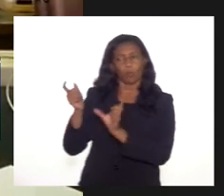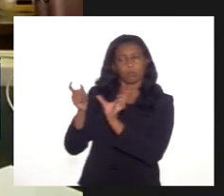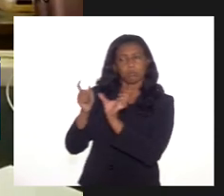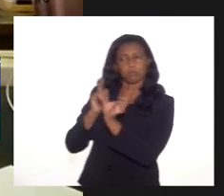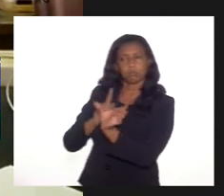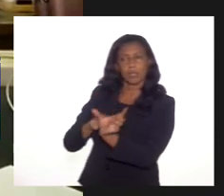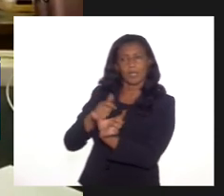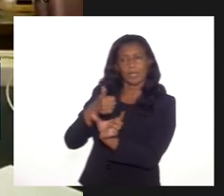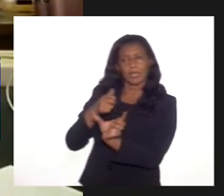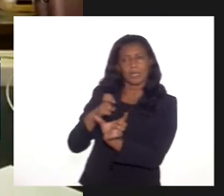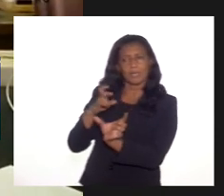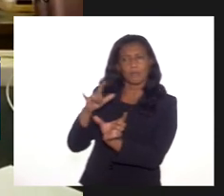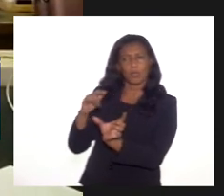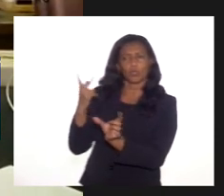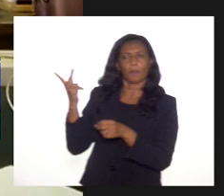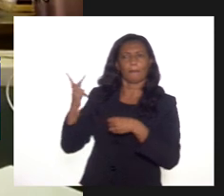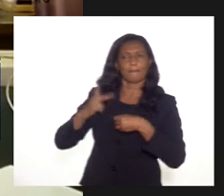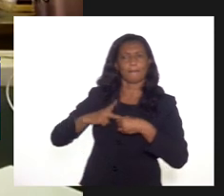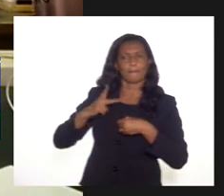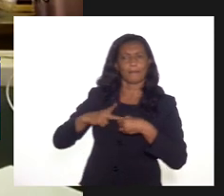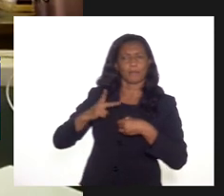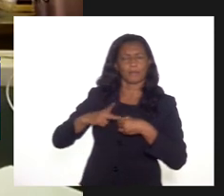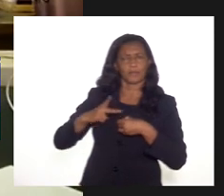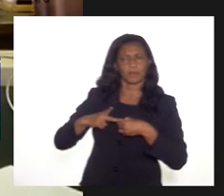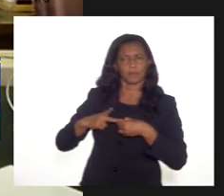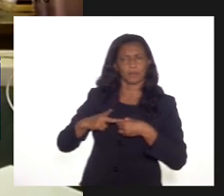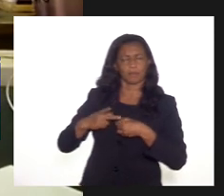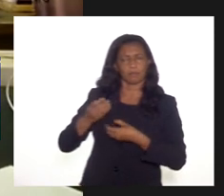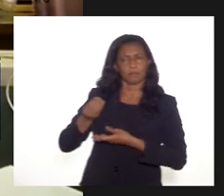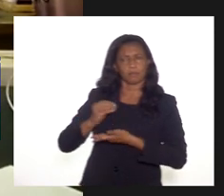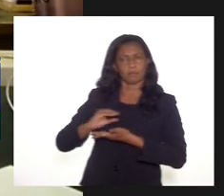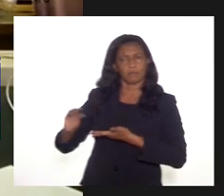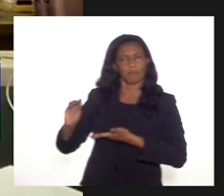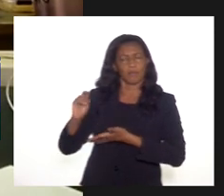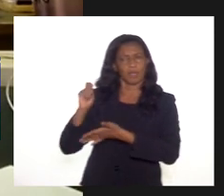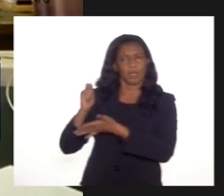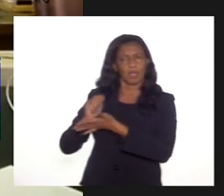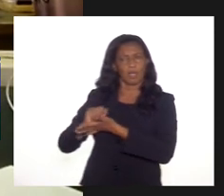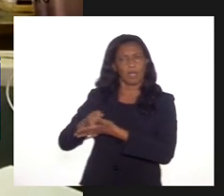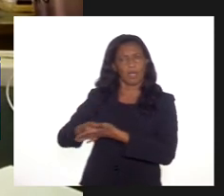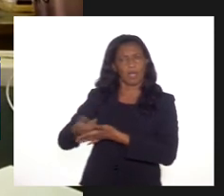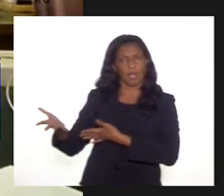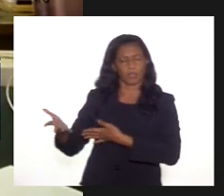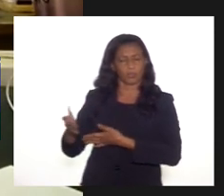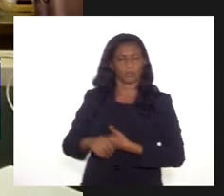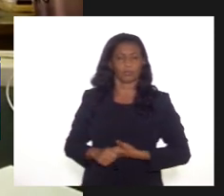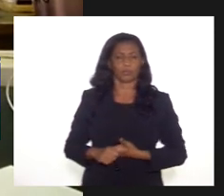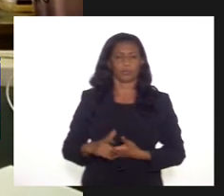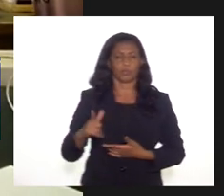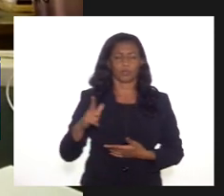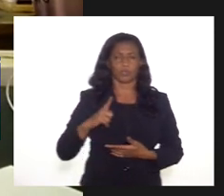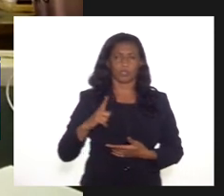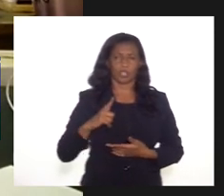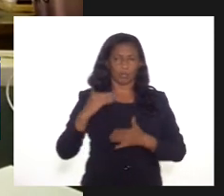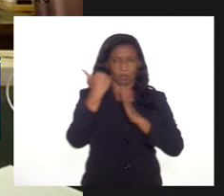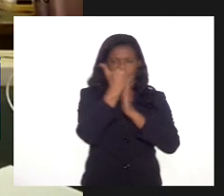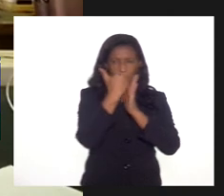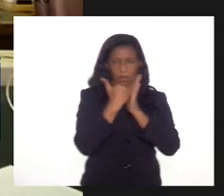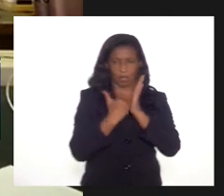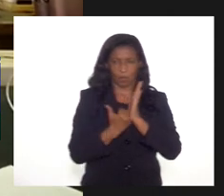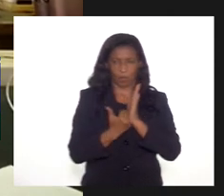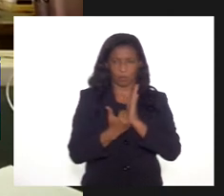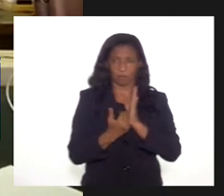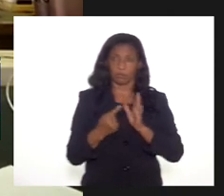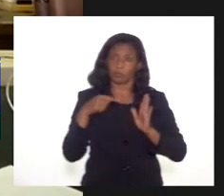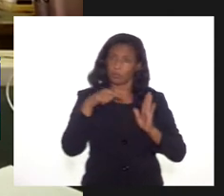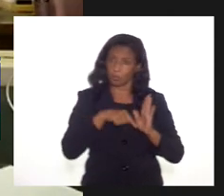receitas de royalties de petróleo. Já as despesas brutas estão na ordem de R 9,6 bilhões. Sobre